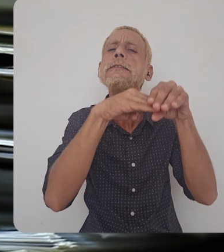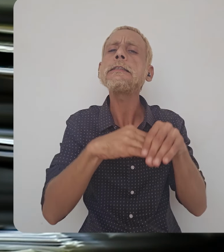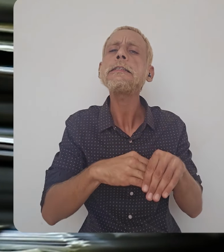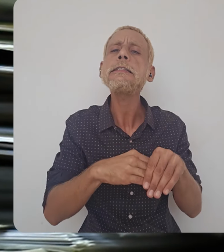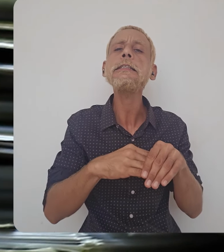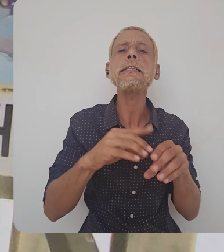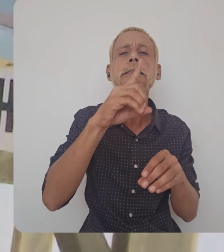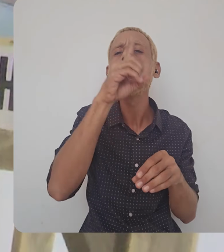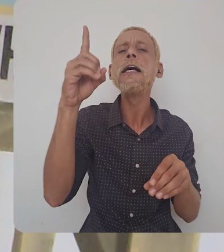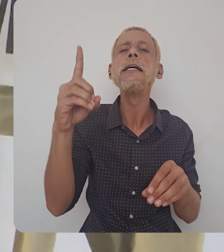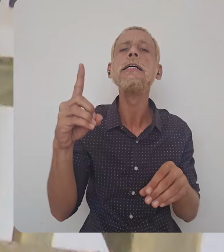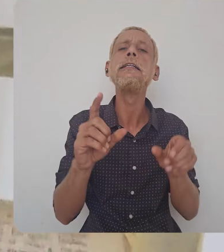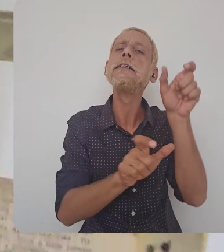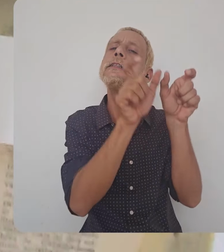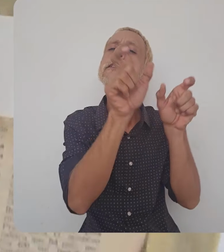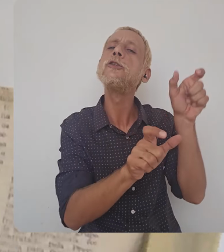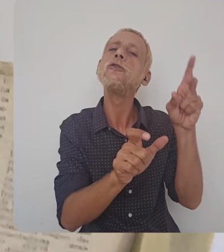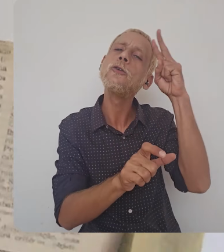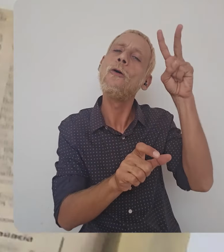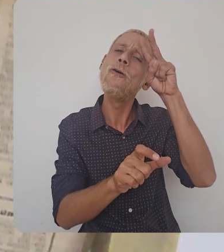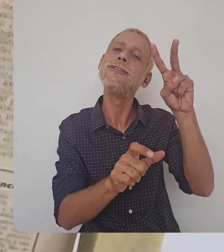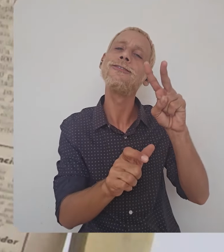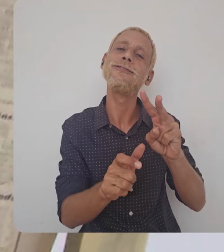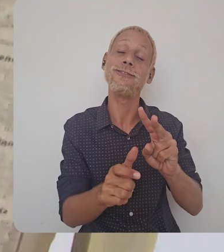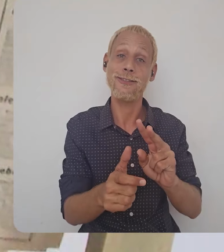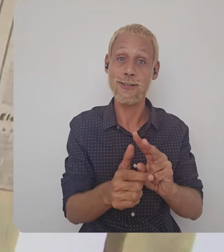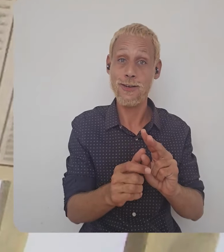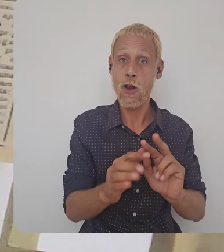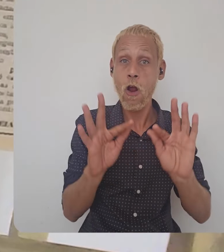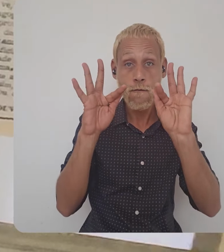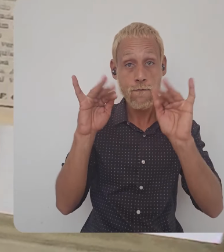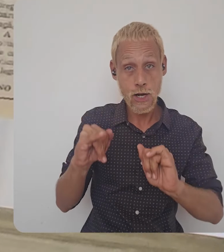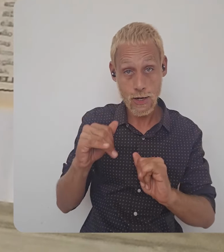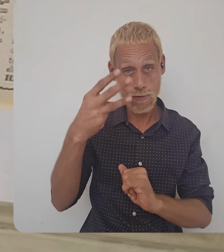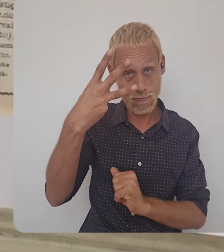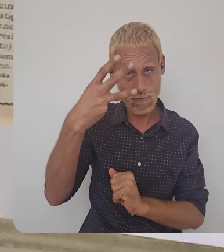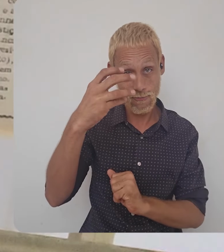Preservou arquivos, datas, registros e vozes.